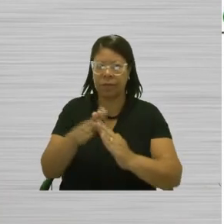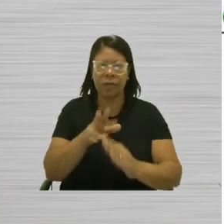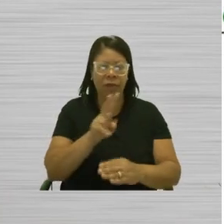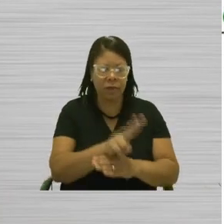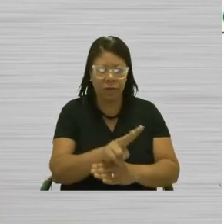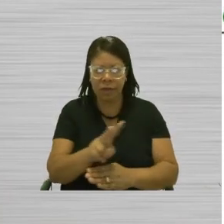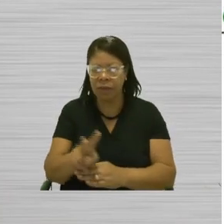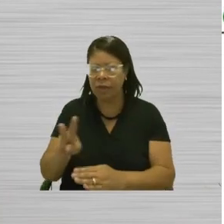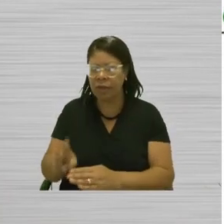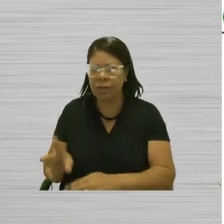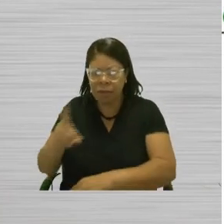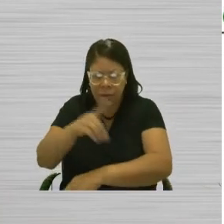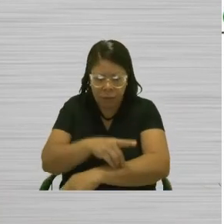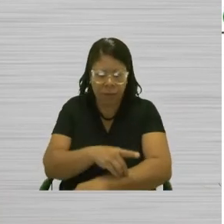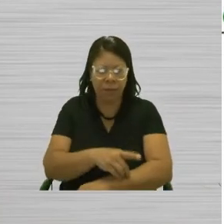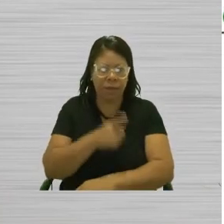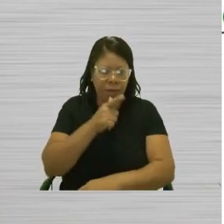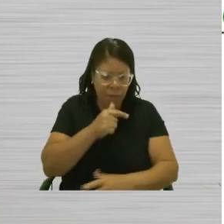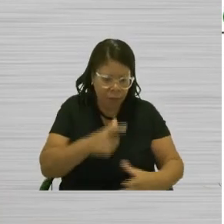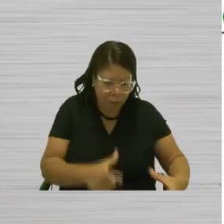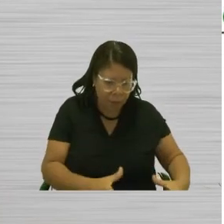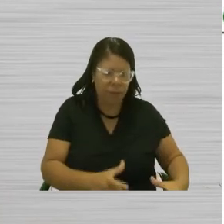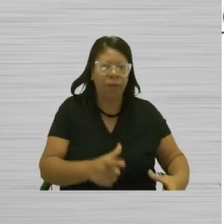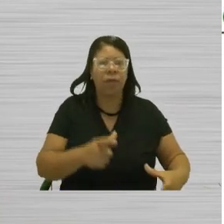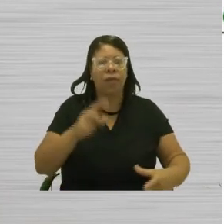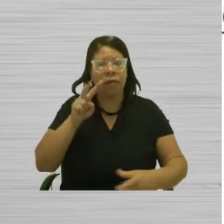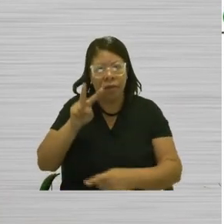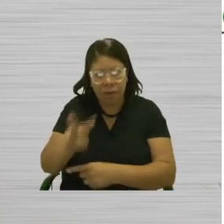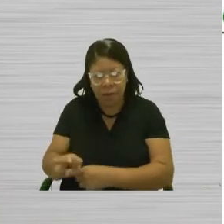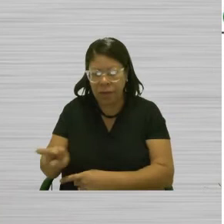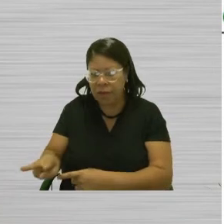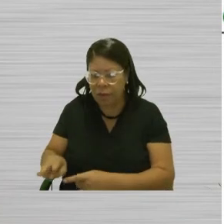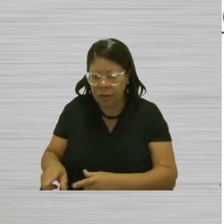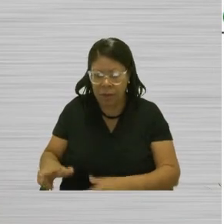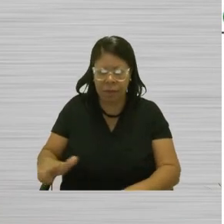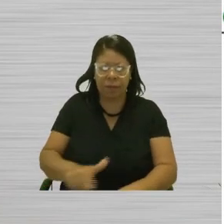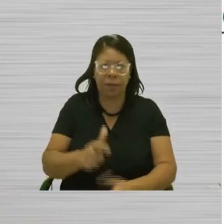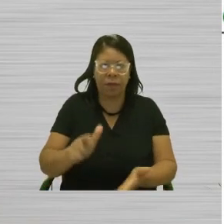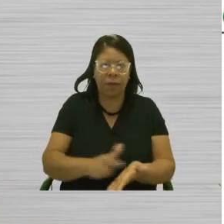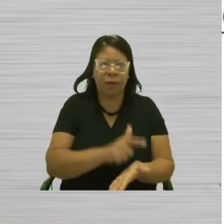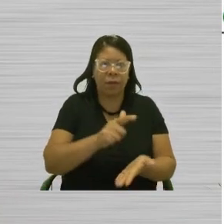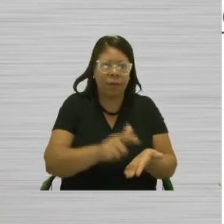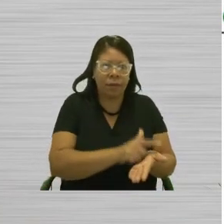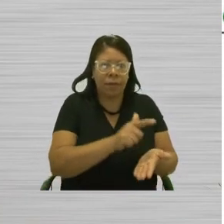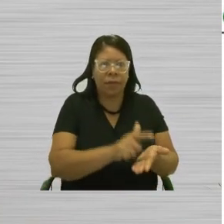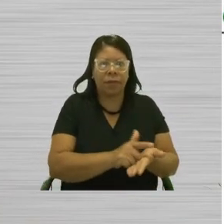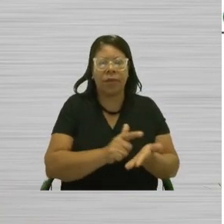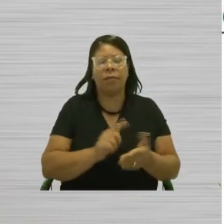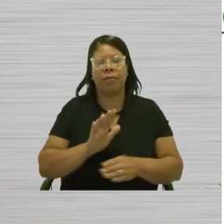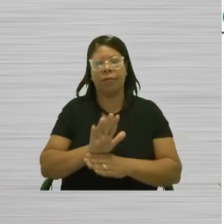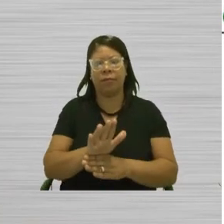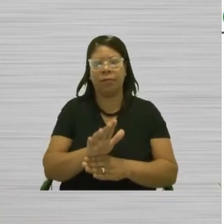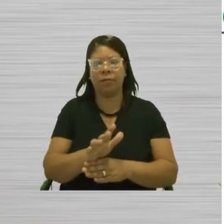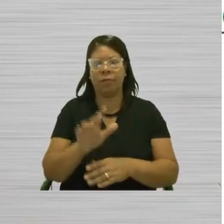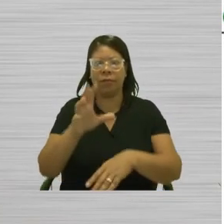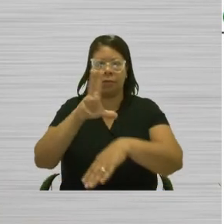focos de dengue, enfim. E aí as atividades que foram feitas, a gente pode ver ali, total de